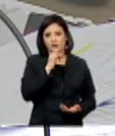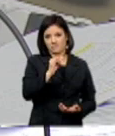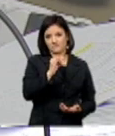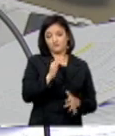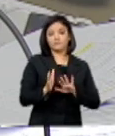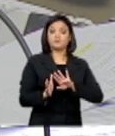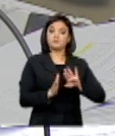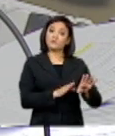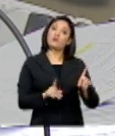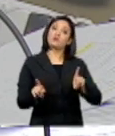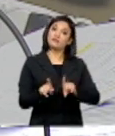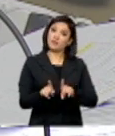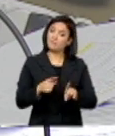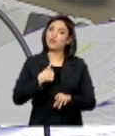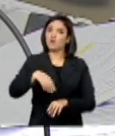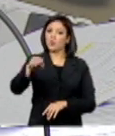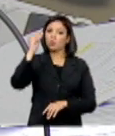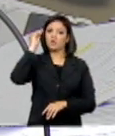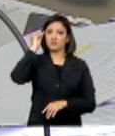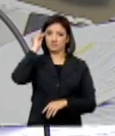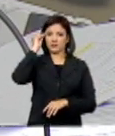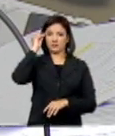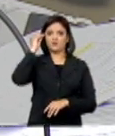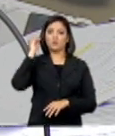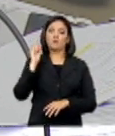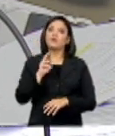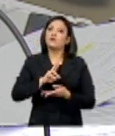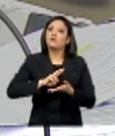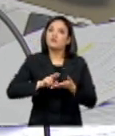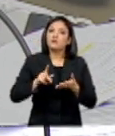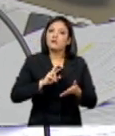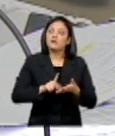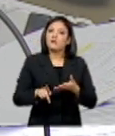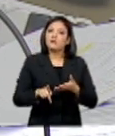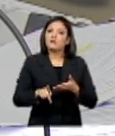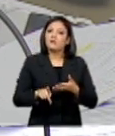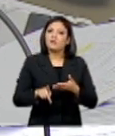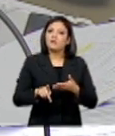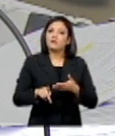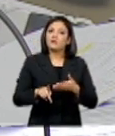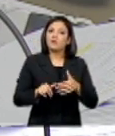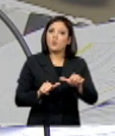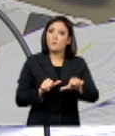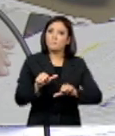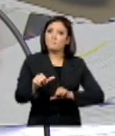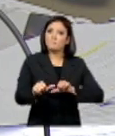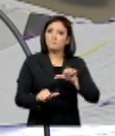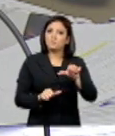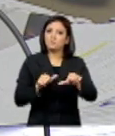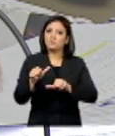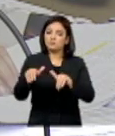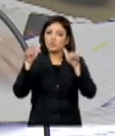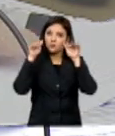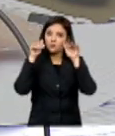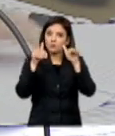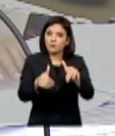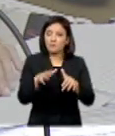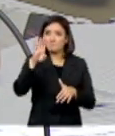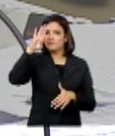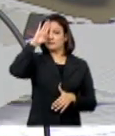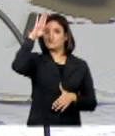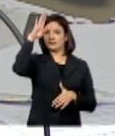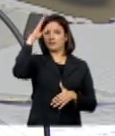entendo que não ingressou no núcleo ea prestação do serviço ora a lei